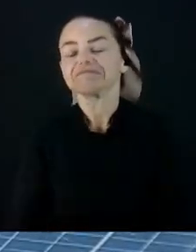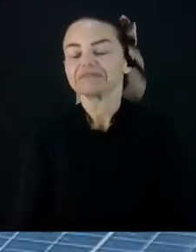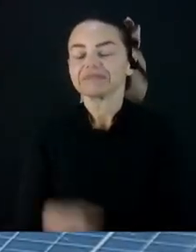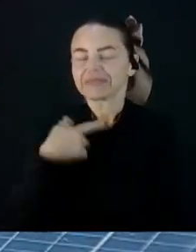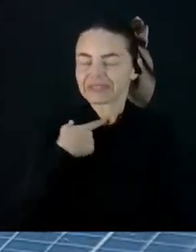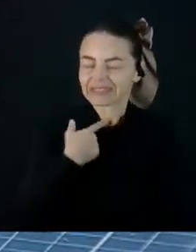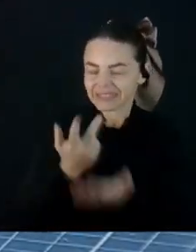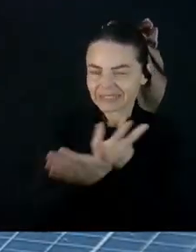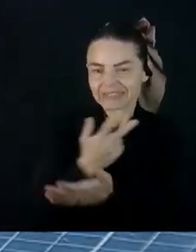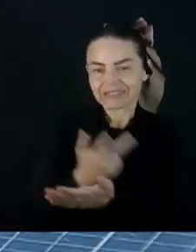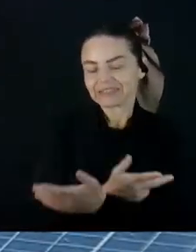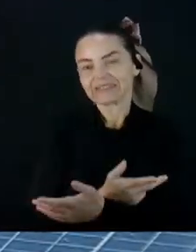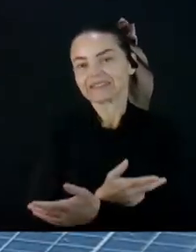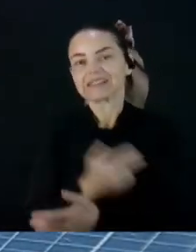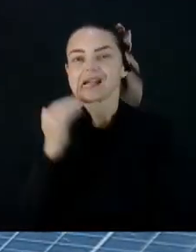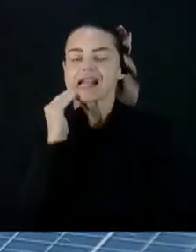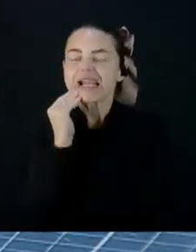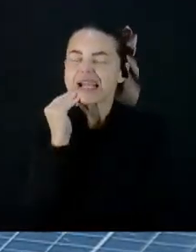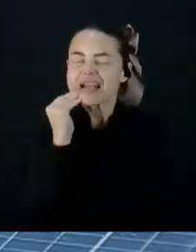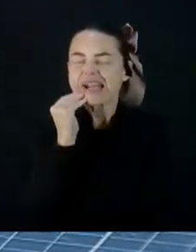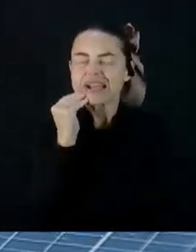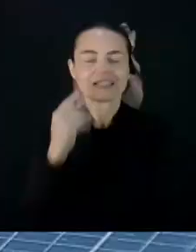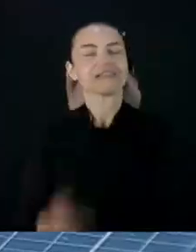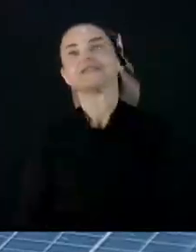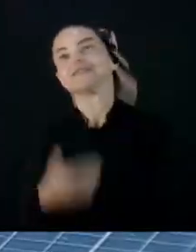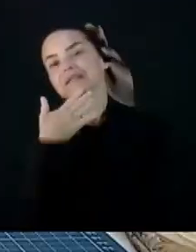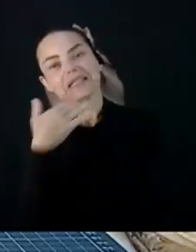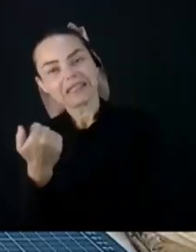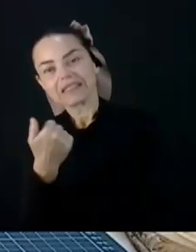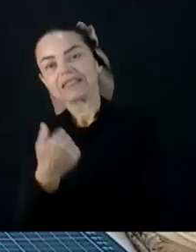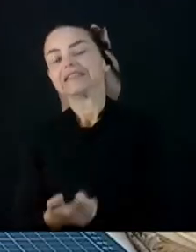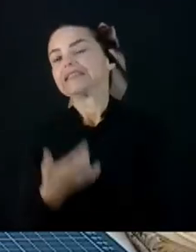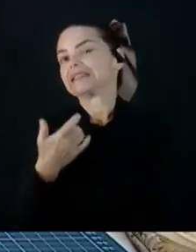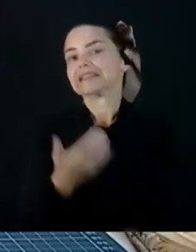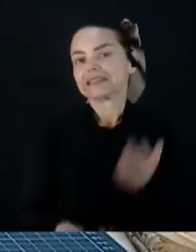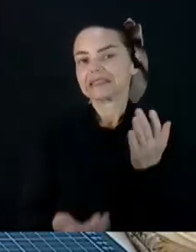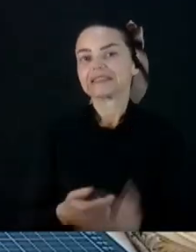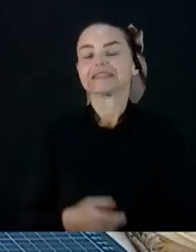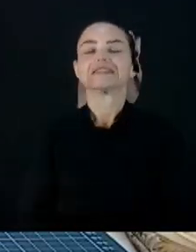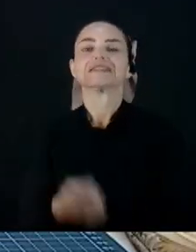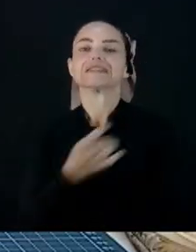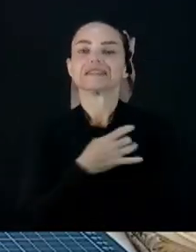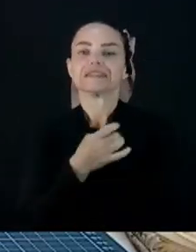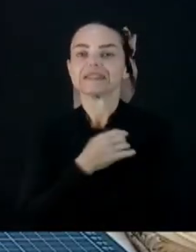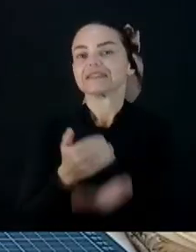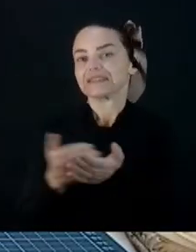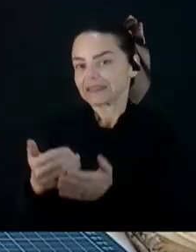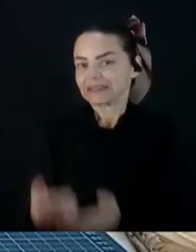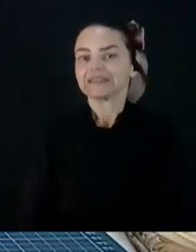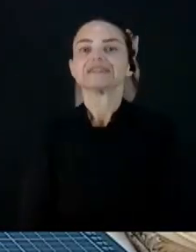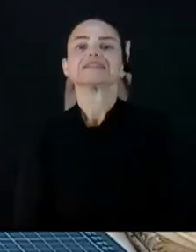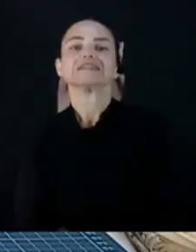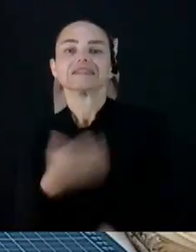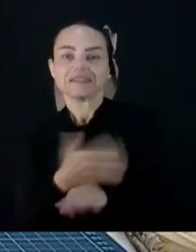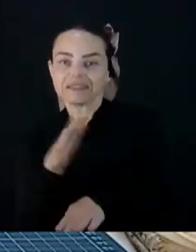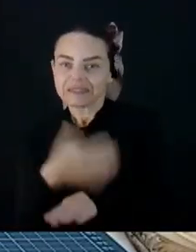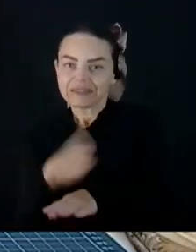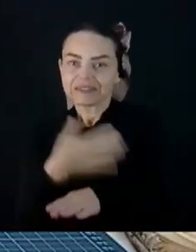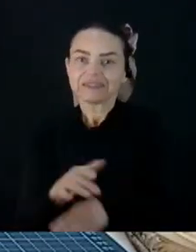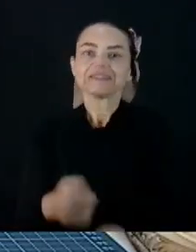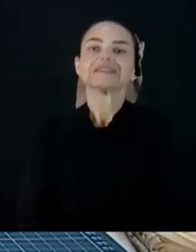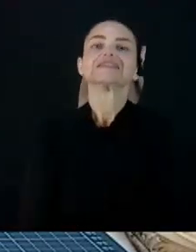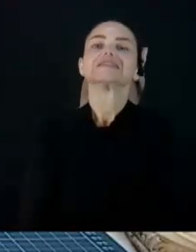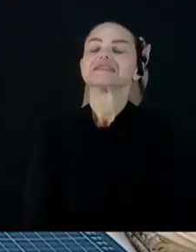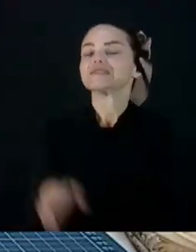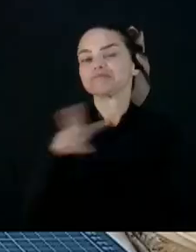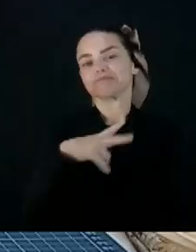tortinha, pra nossa cozinha, vão lá. Percam o medo, né? Começam assim. É verdade. Né? Vai treinando para uso pessoal seu, né? Usando na